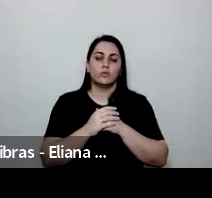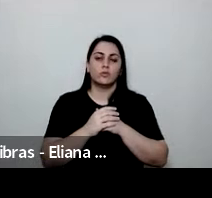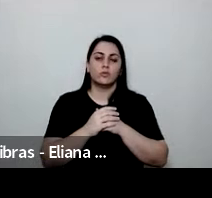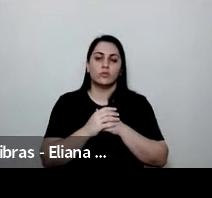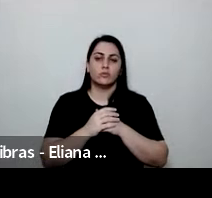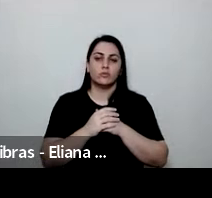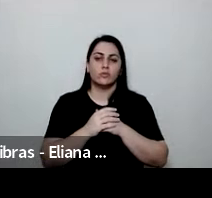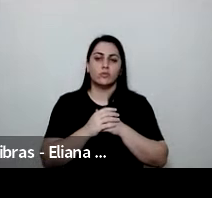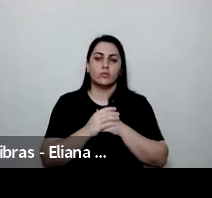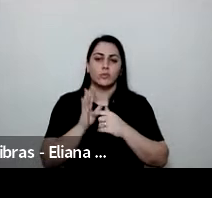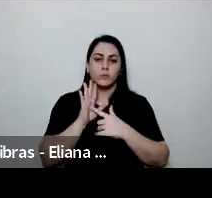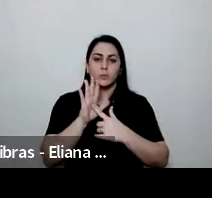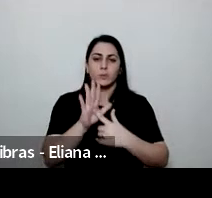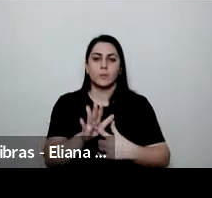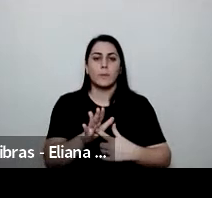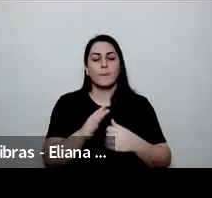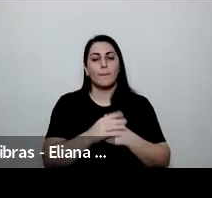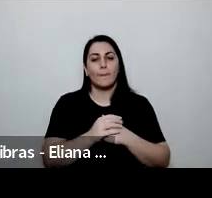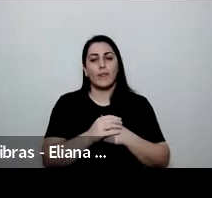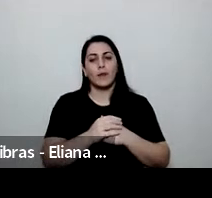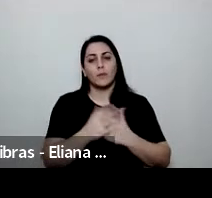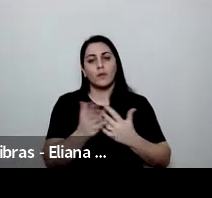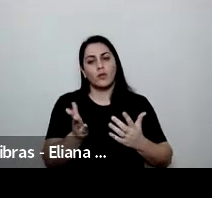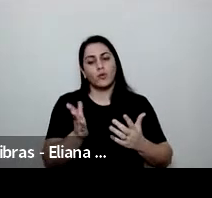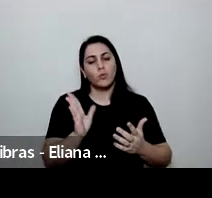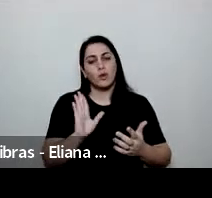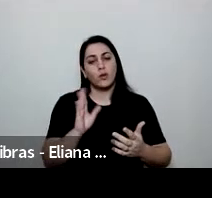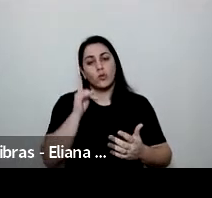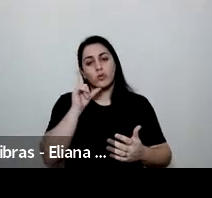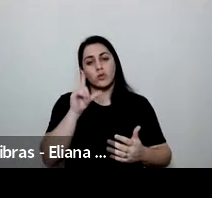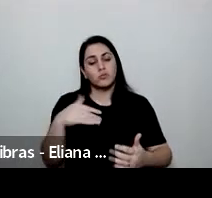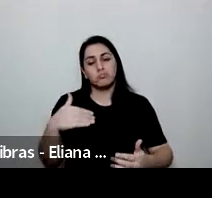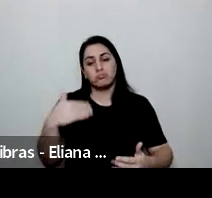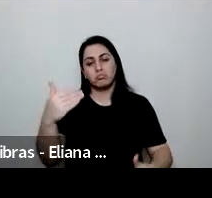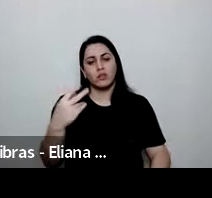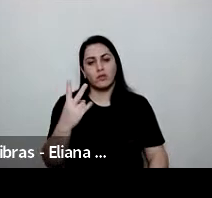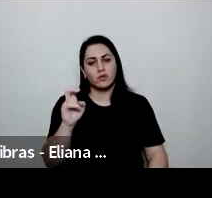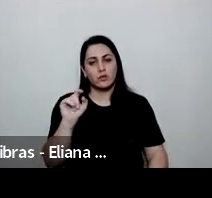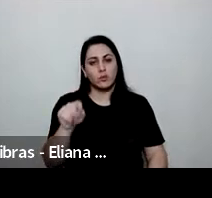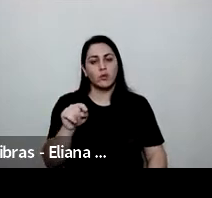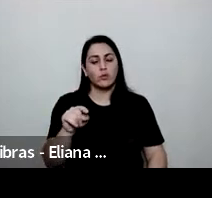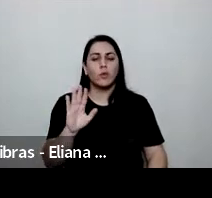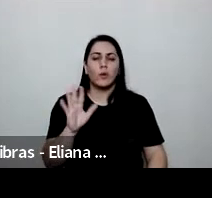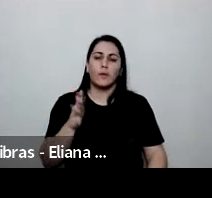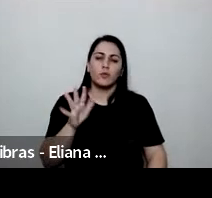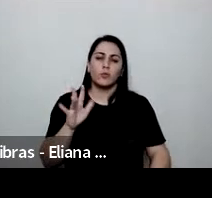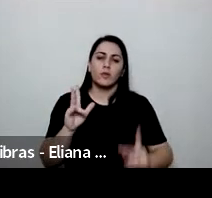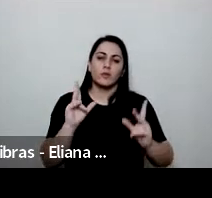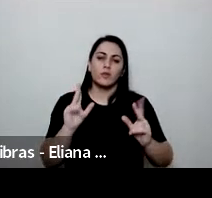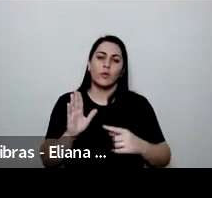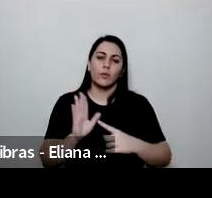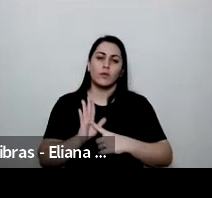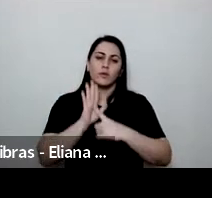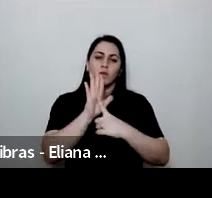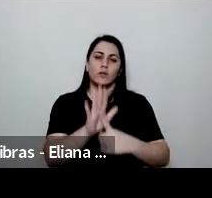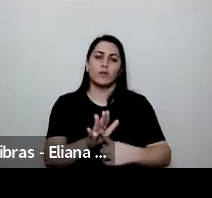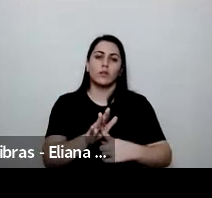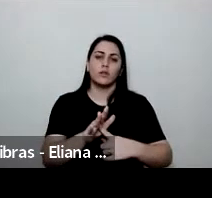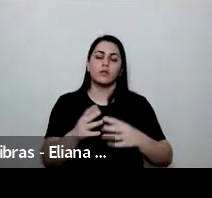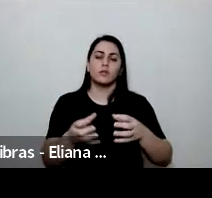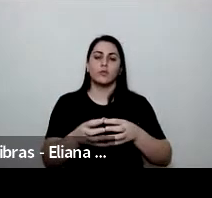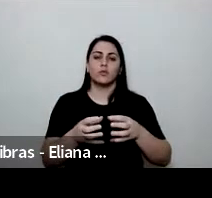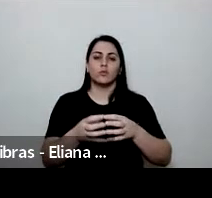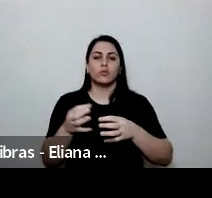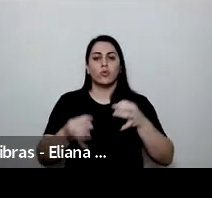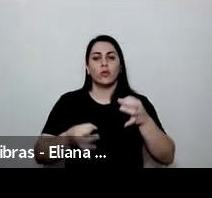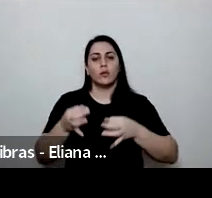até você possa botaram 25 ele é mais ou menos como acontece quando o jogo quando alguém se apresenta no corpo de jurados